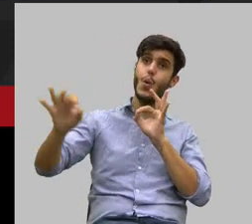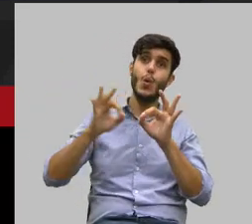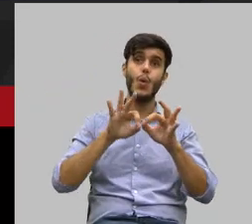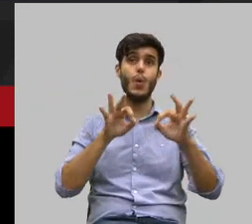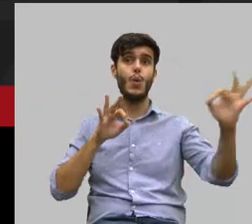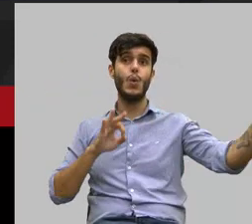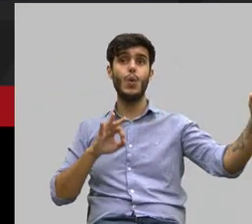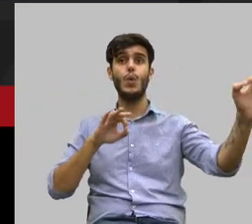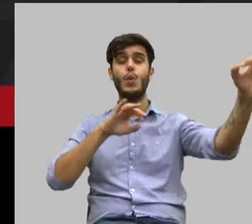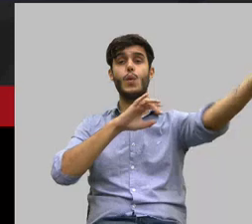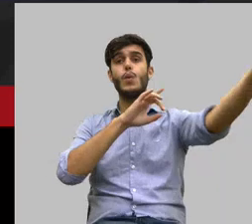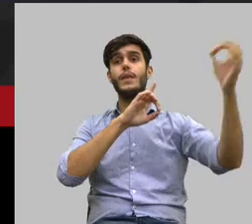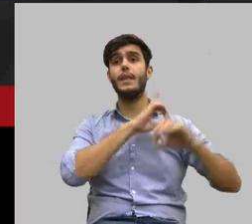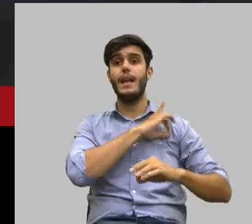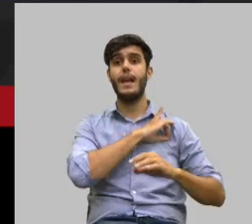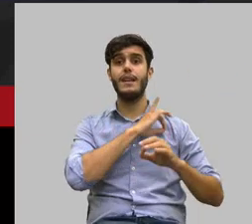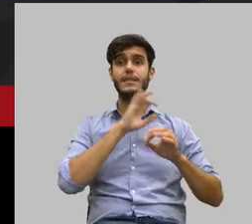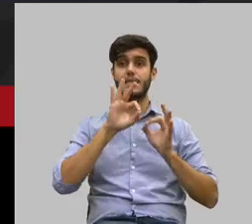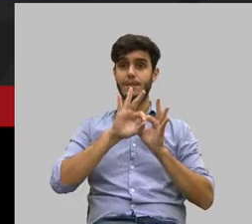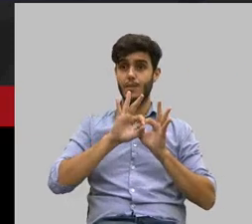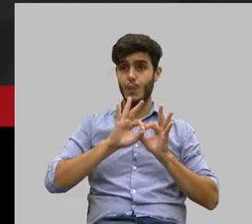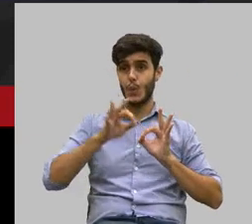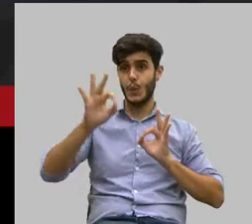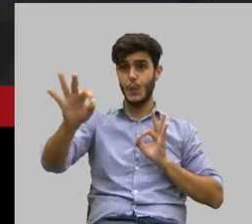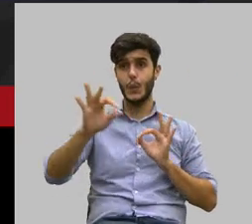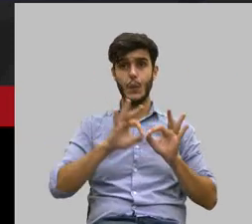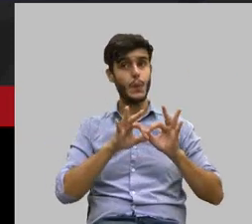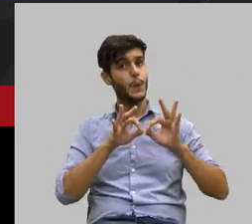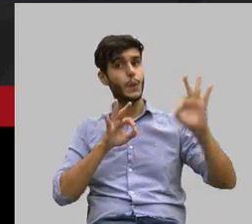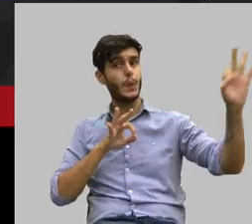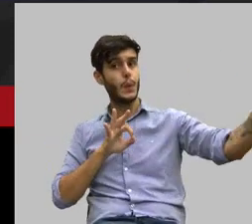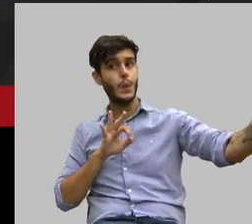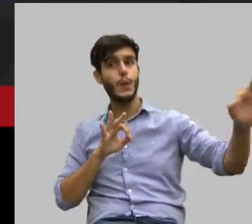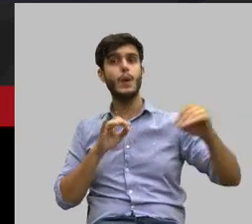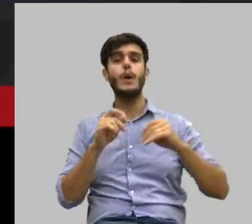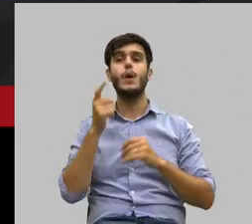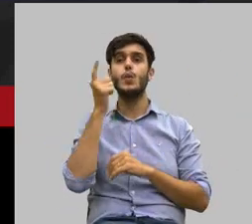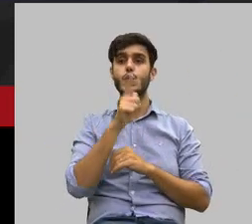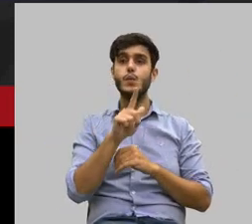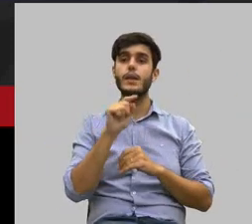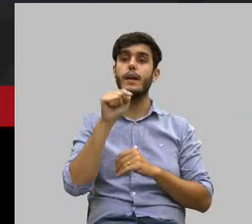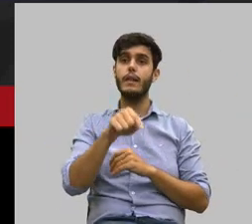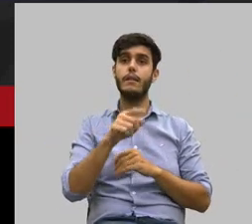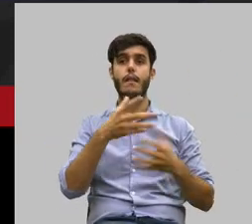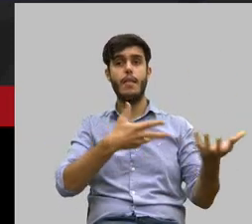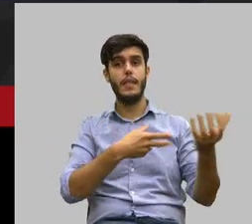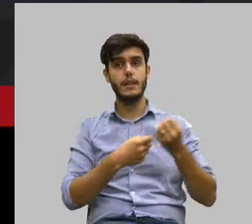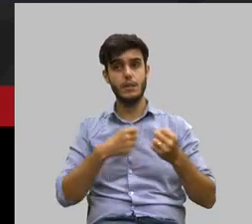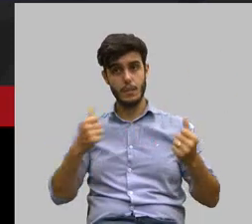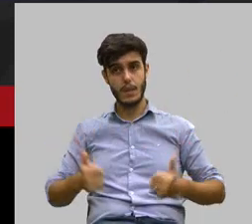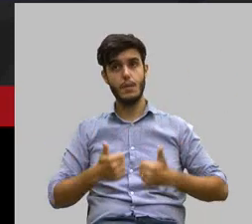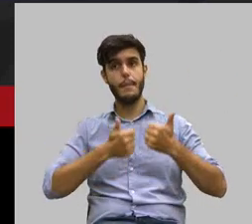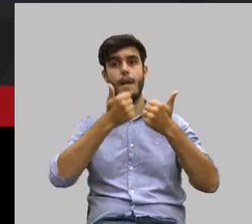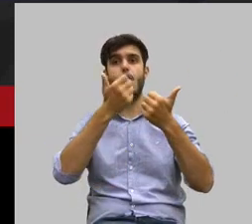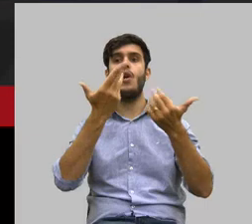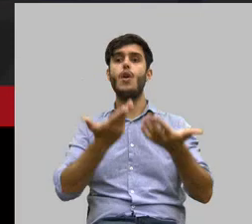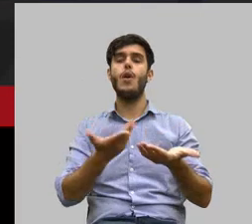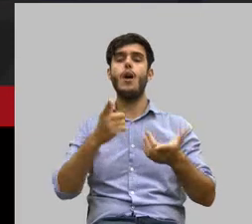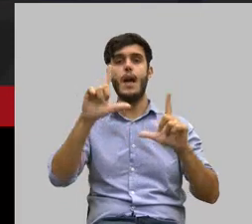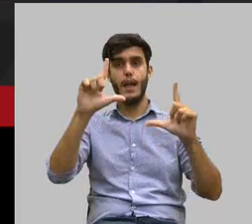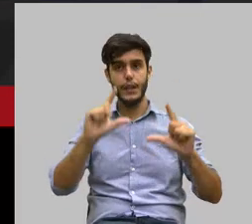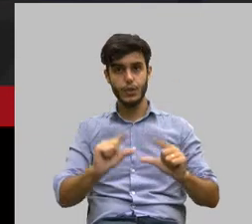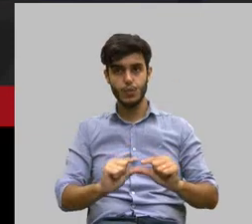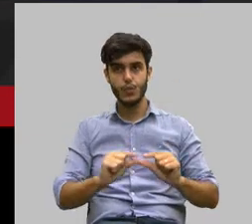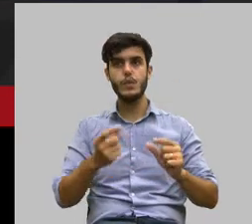da de das deans até para que eh tivéssemos tanto uma melhoria do atendimento ao cidadão mas sobretudo uma redução